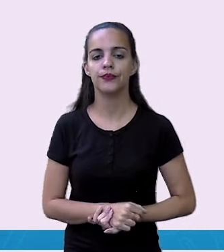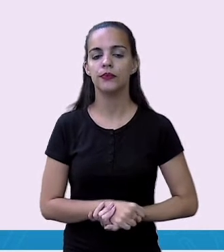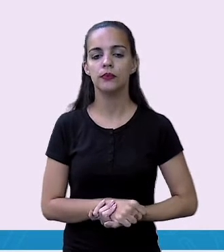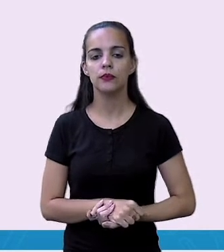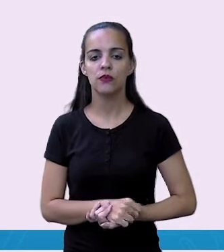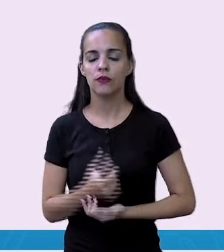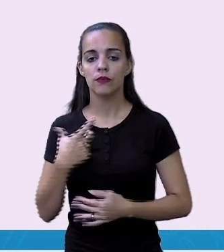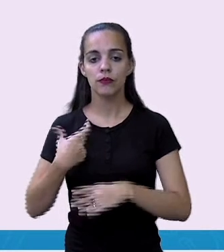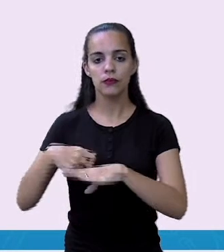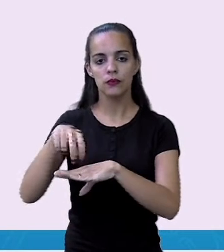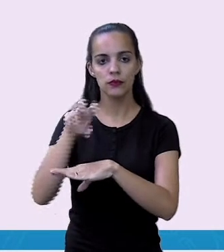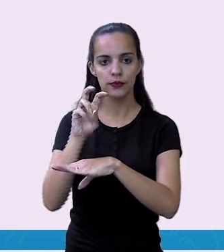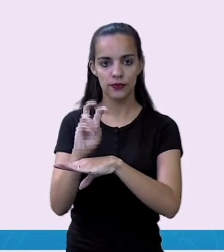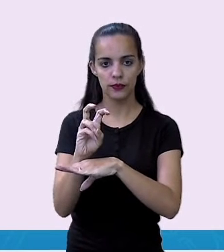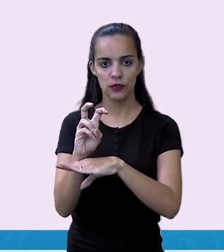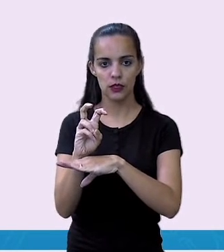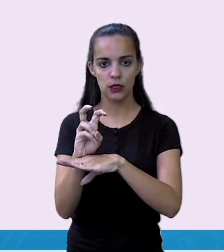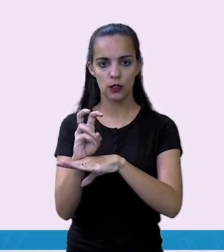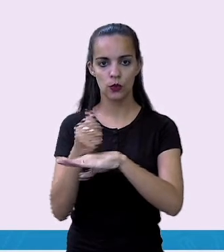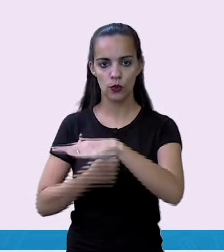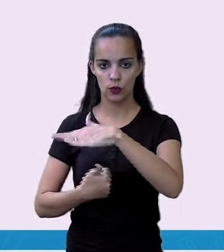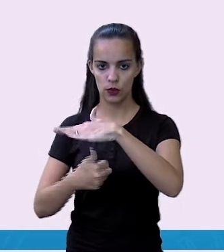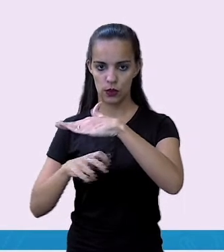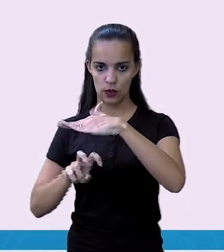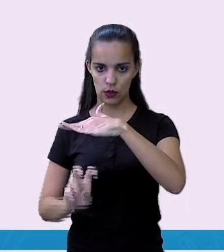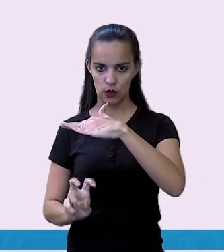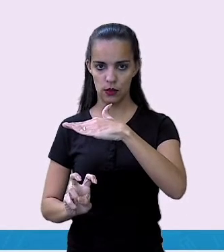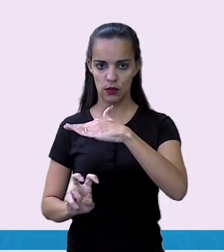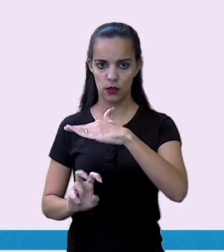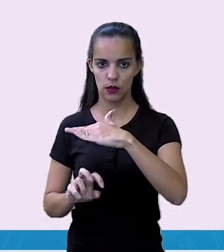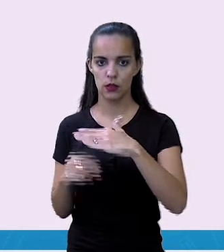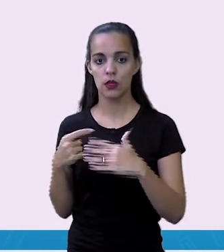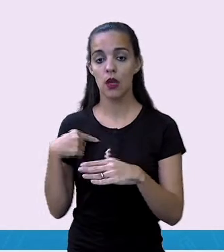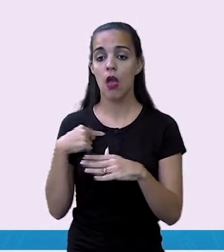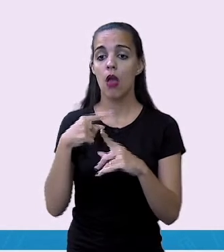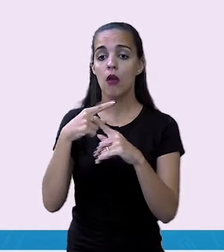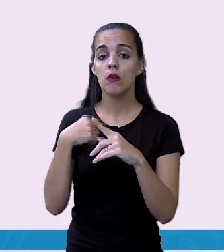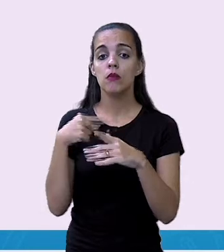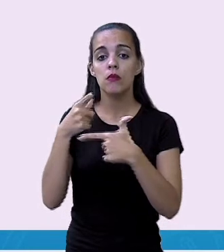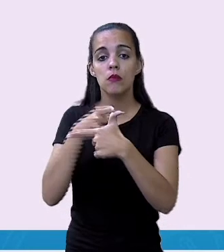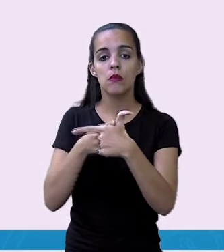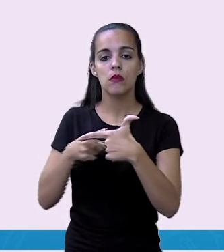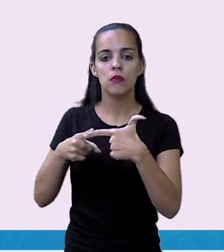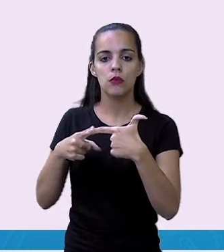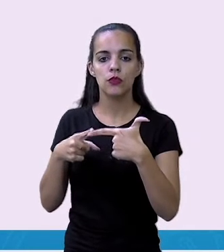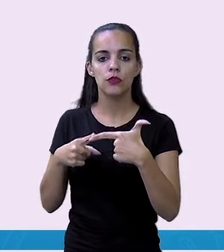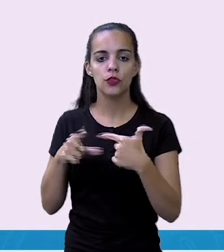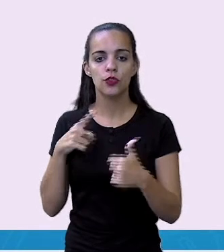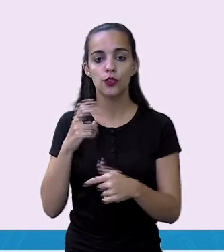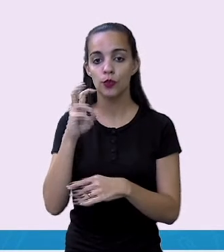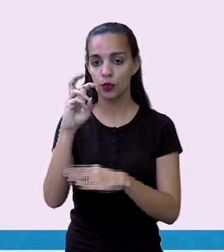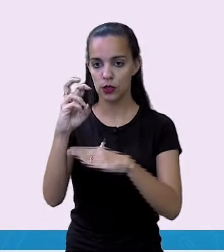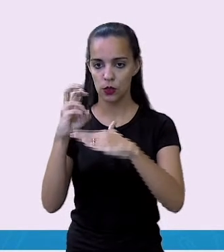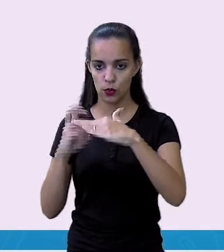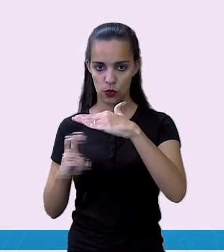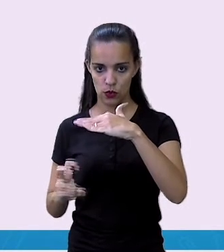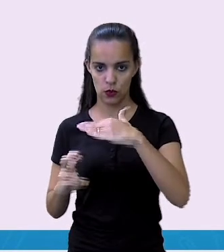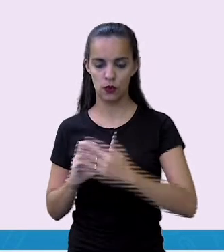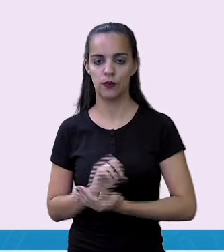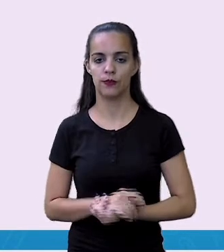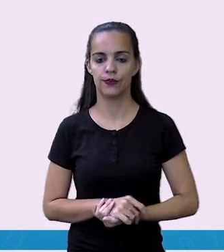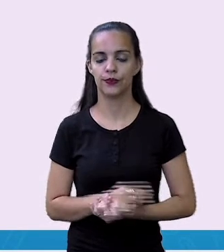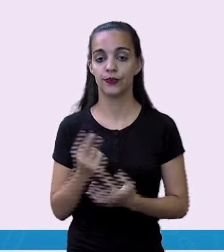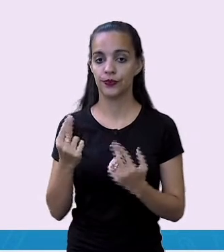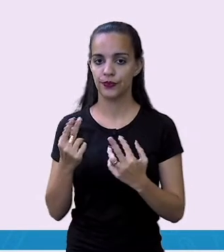5 para 15. Se eu simplificar por 5, a minha razão